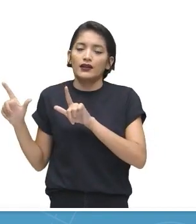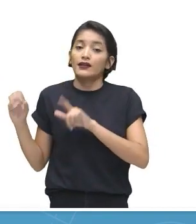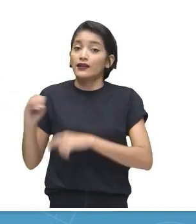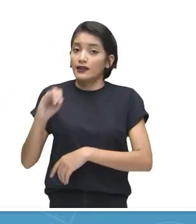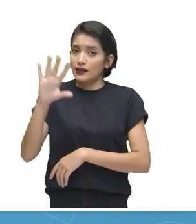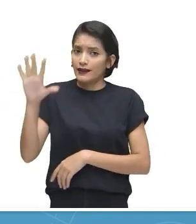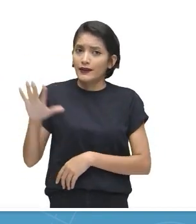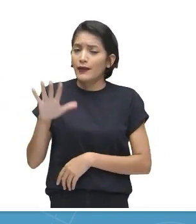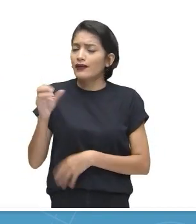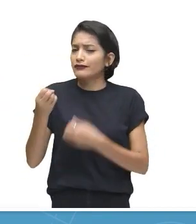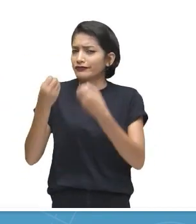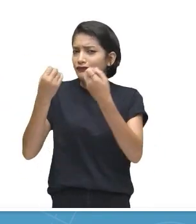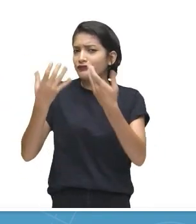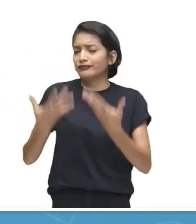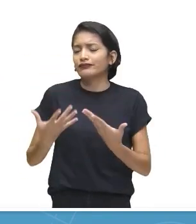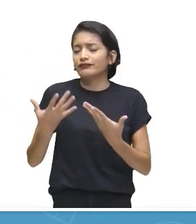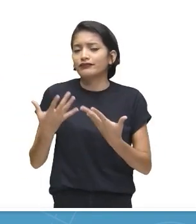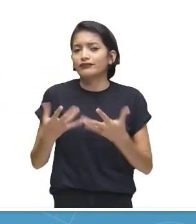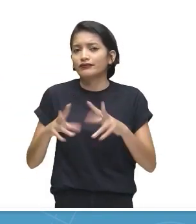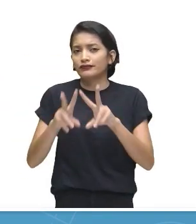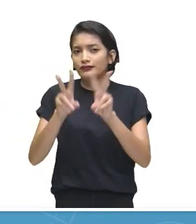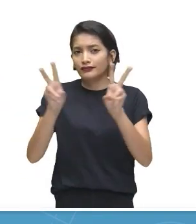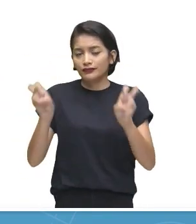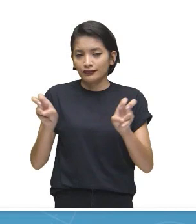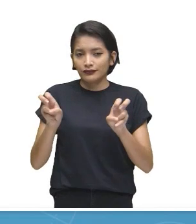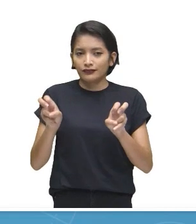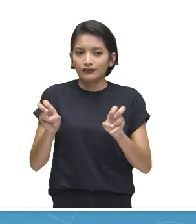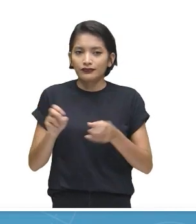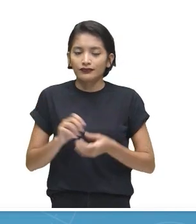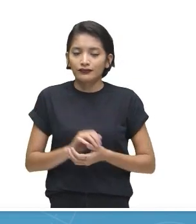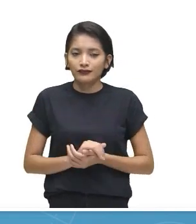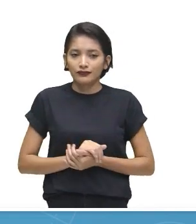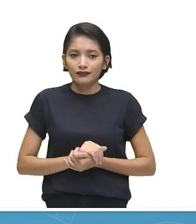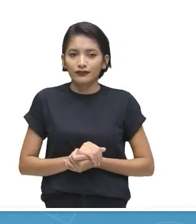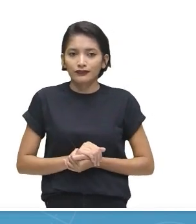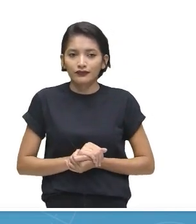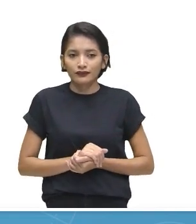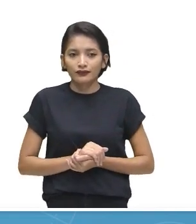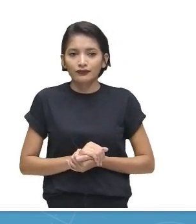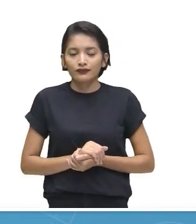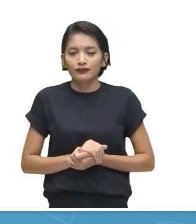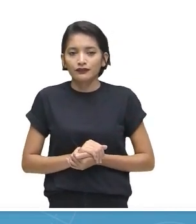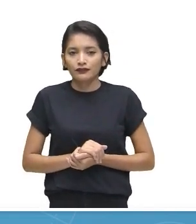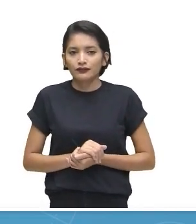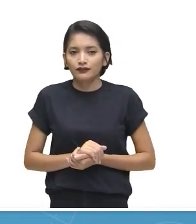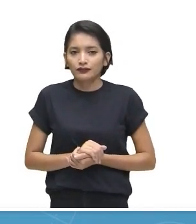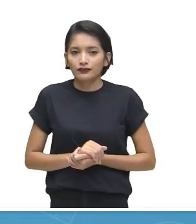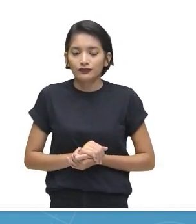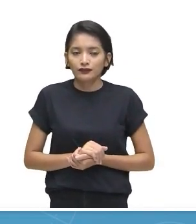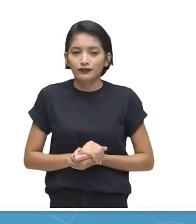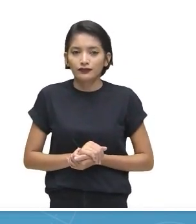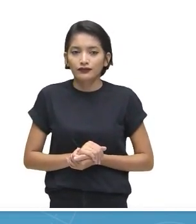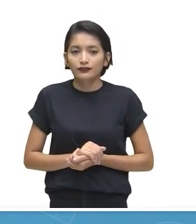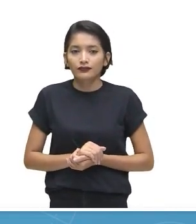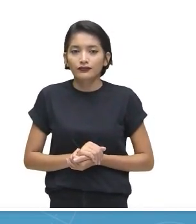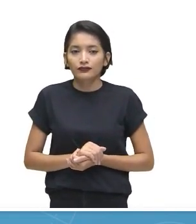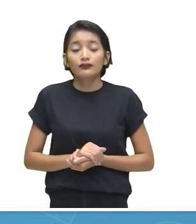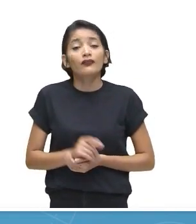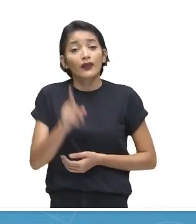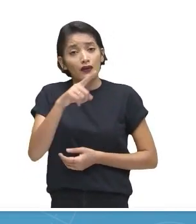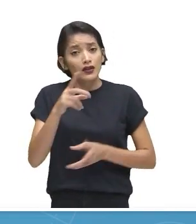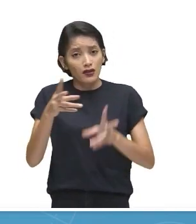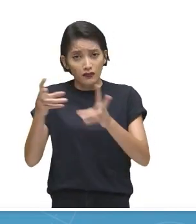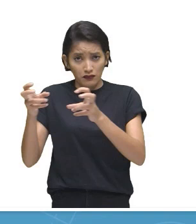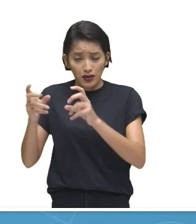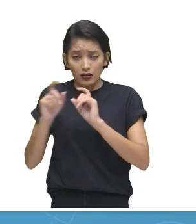gente comentar um pouco sobre as camadas da pele que a gente está estudando, certo? Agora olha só, vocês já puderam observar que a